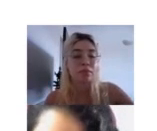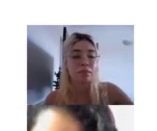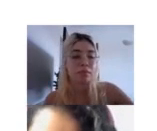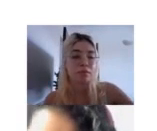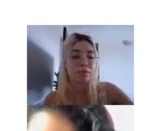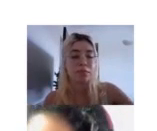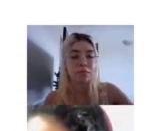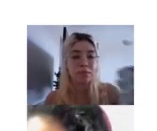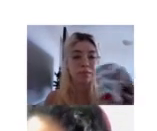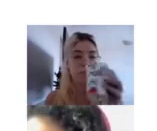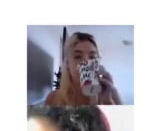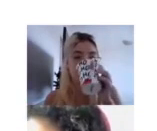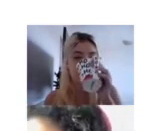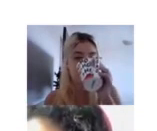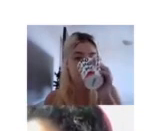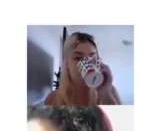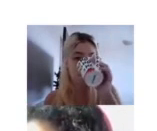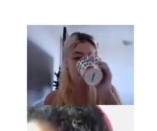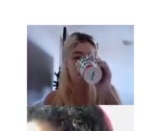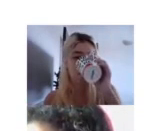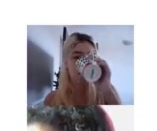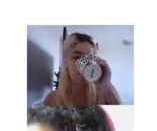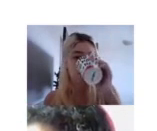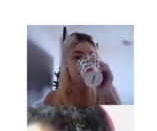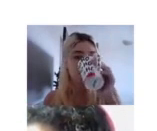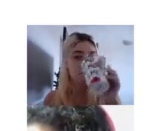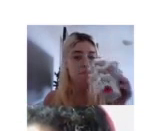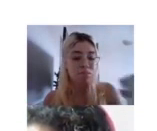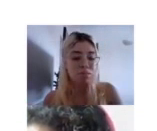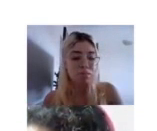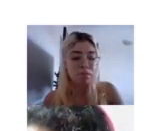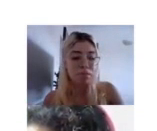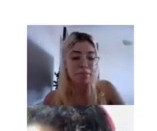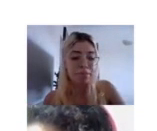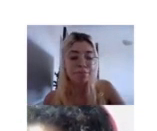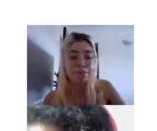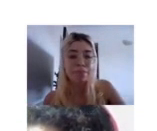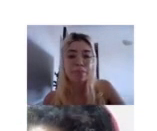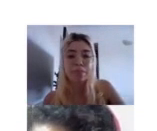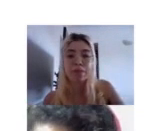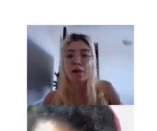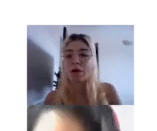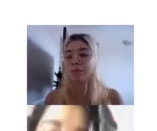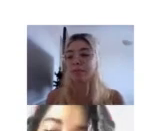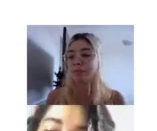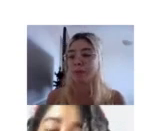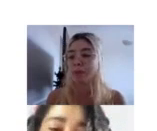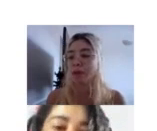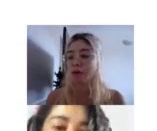Ilma Cerqueira. E no Colégio Estadual Mário Augusto Teixeira de Freitas, nossa professora supervisora Lisele